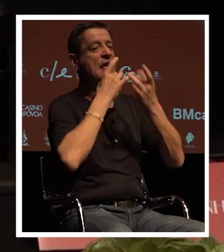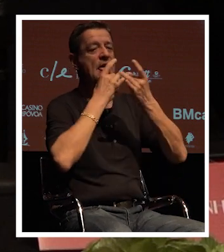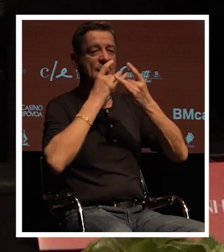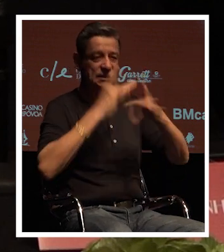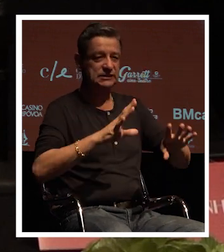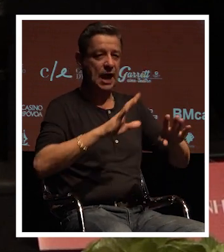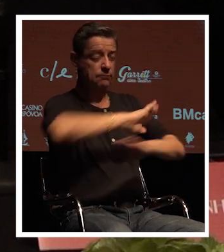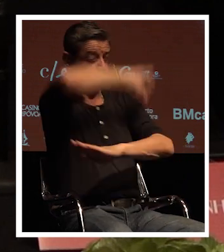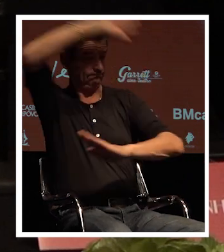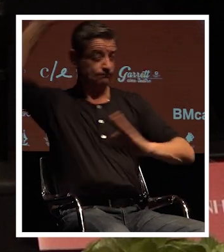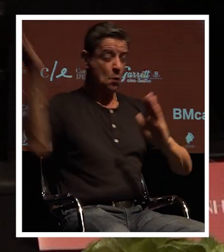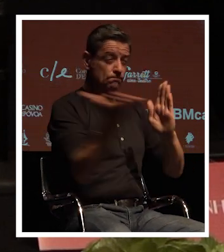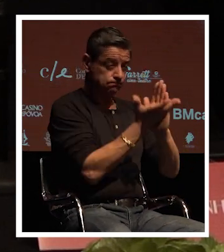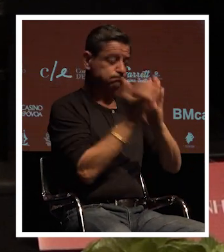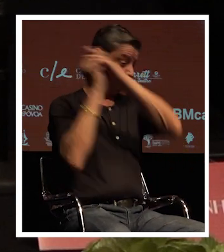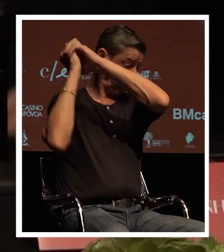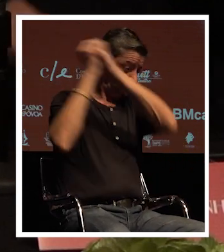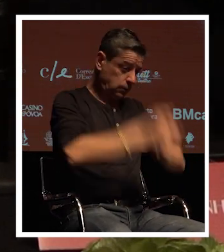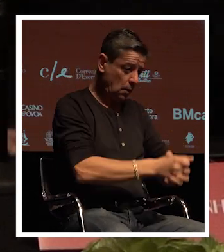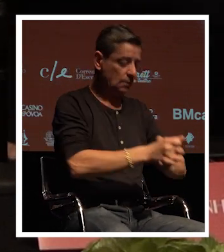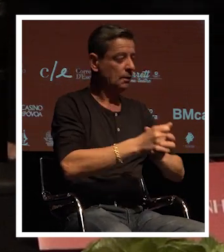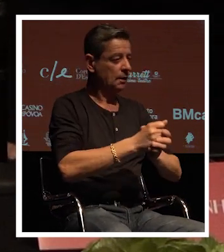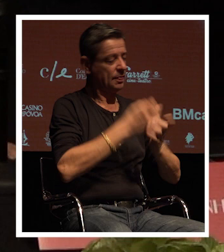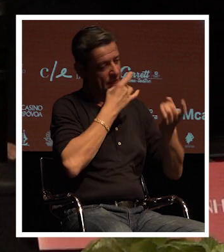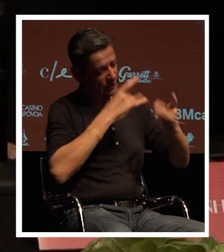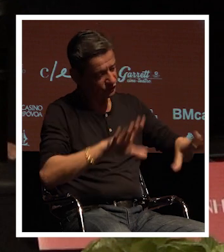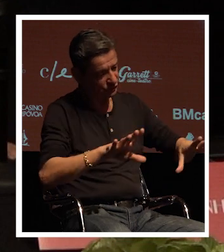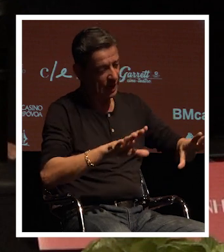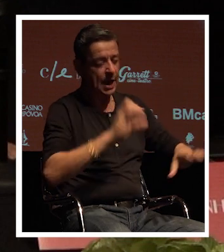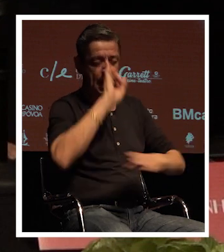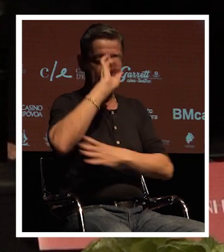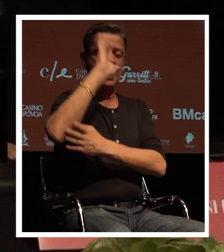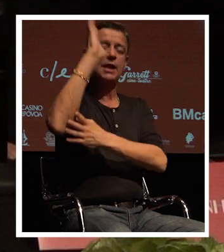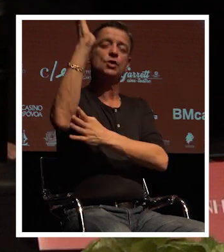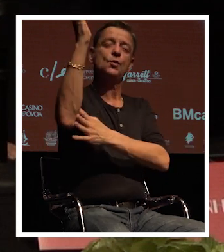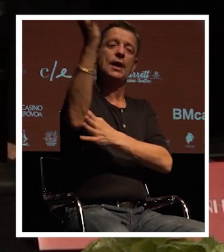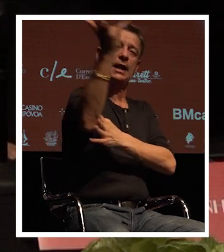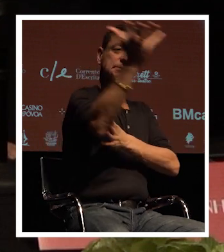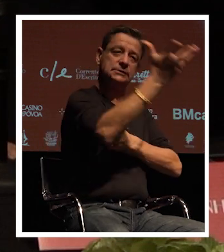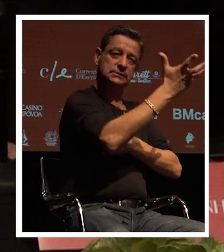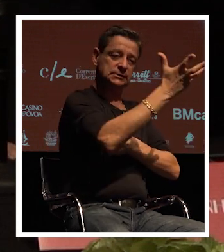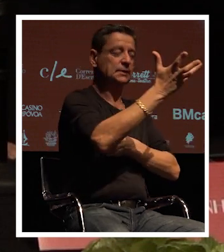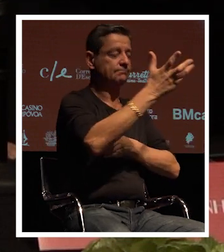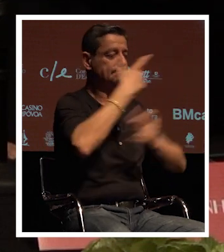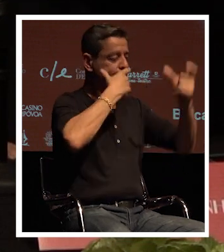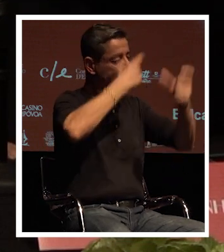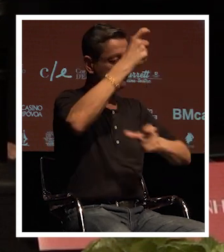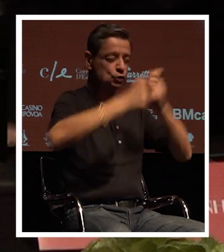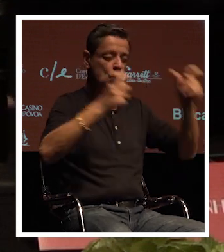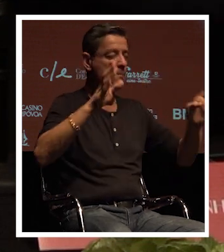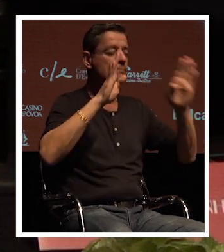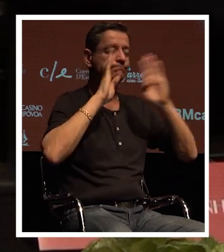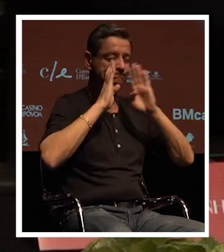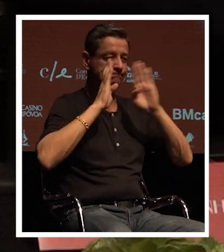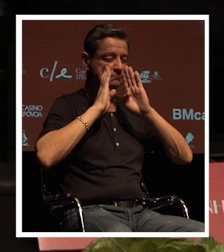Machados com o fio mais rombudo a natureza humana está com constantemente com foco no porvir